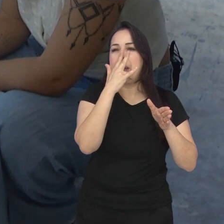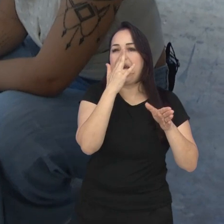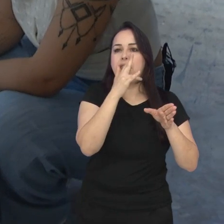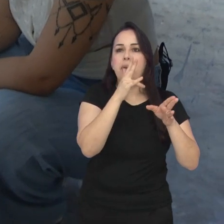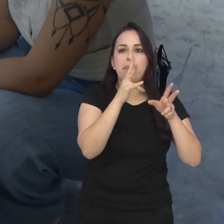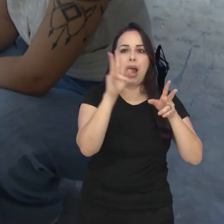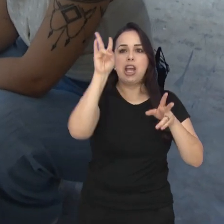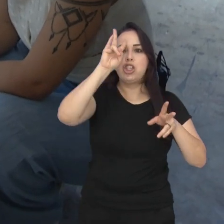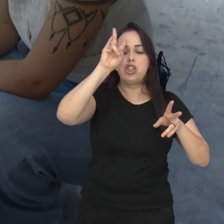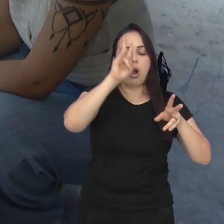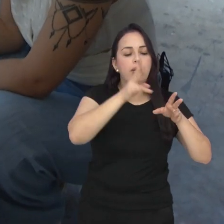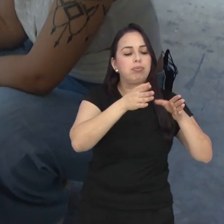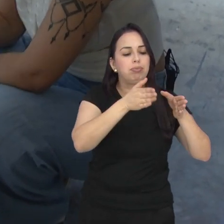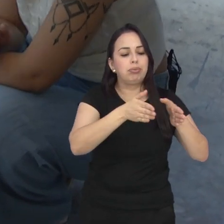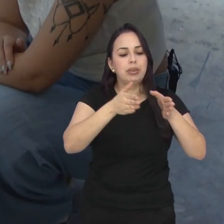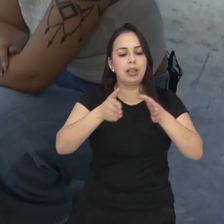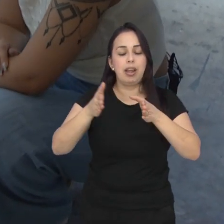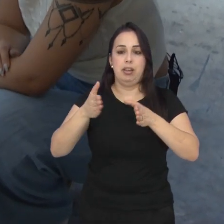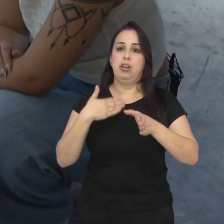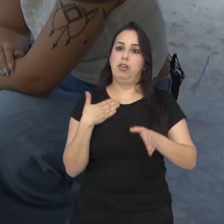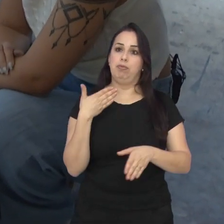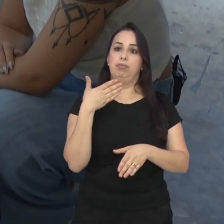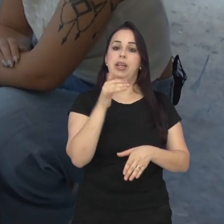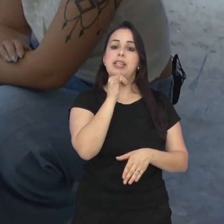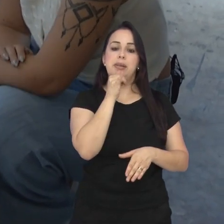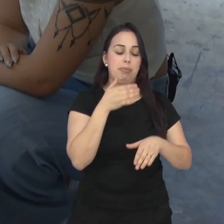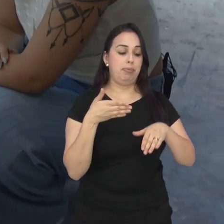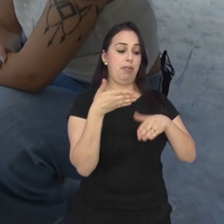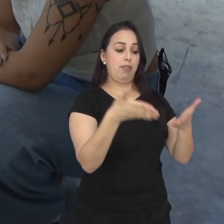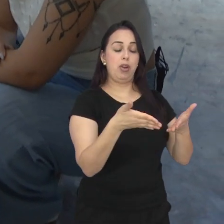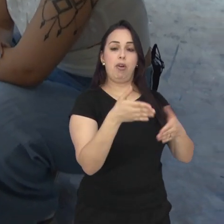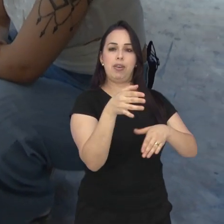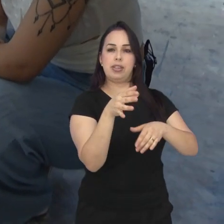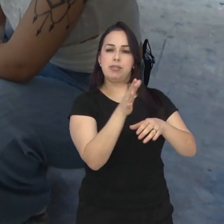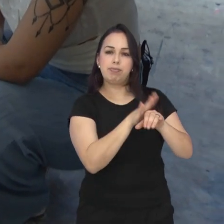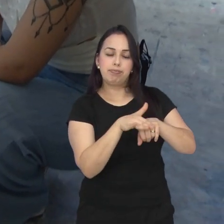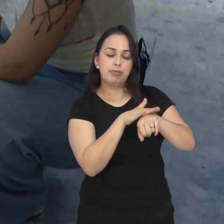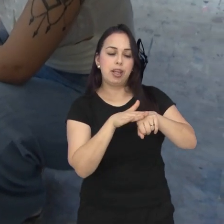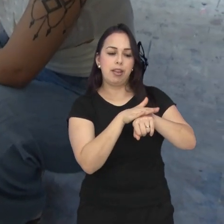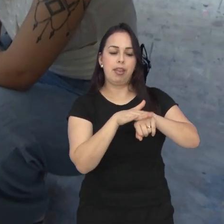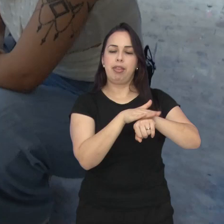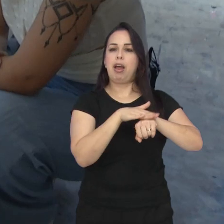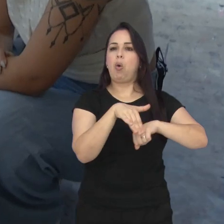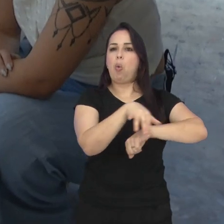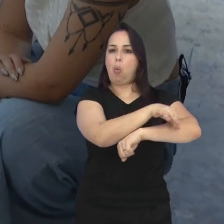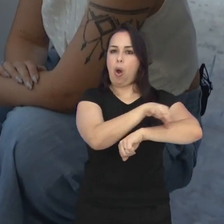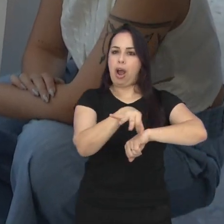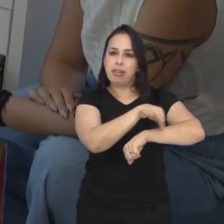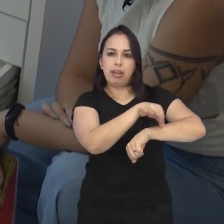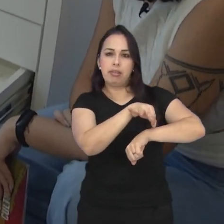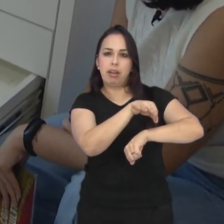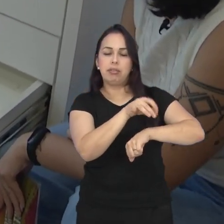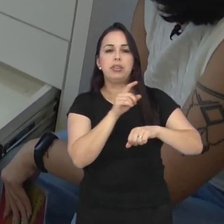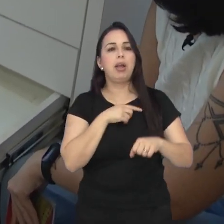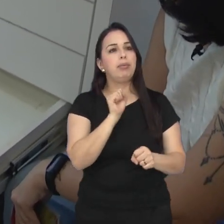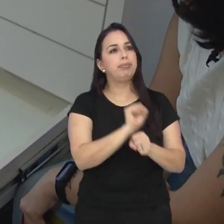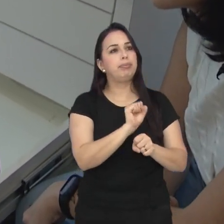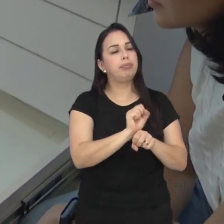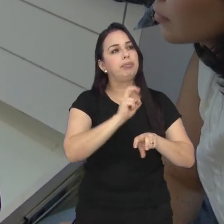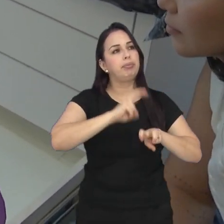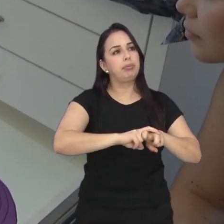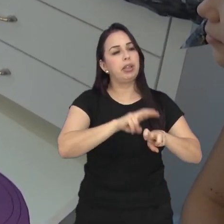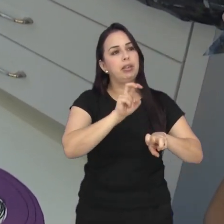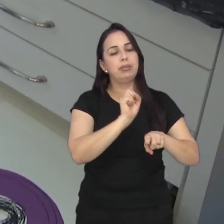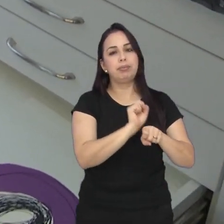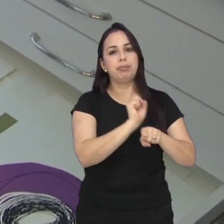aqui tem até uma história. Eu fui conversar com um arquiteto e enquanto eu esperava ele chegar, que ele estava ocupado atendendo uma pessoa,